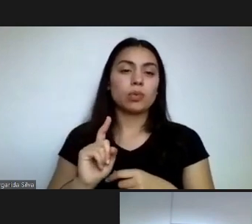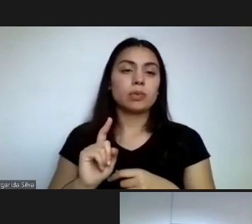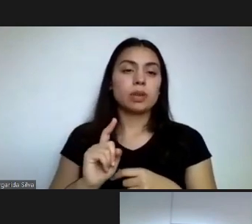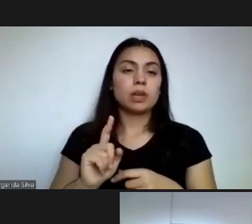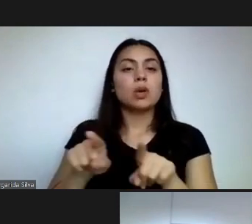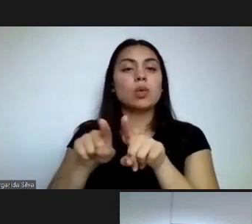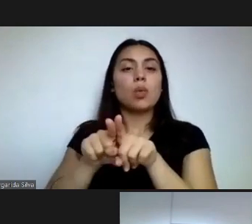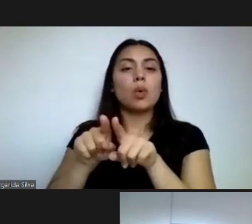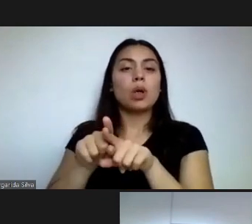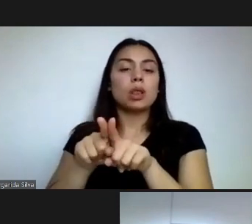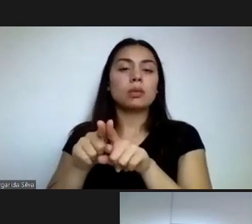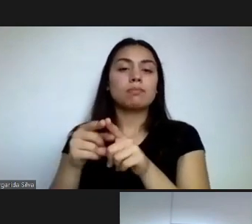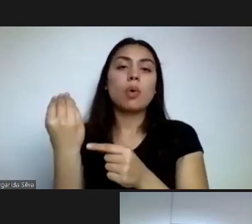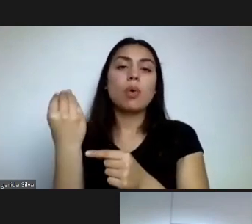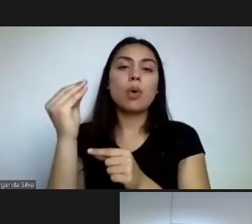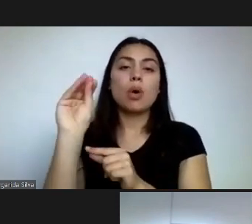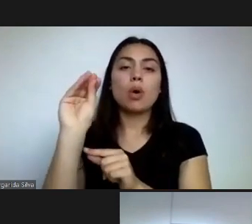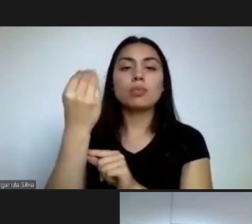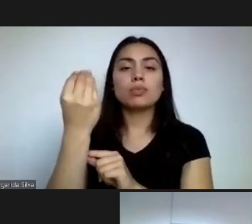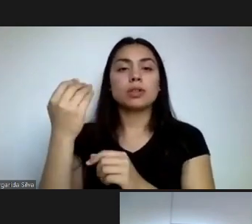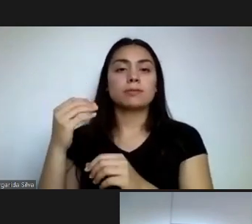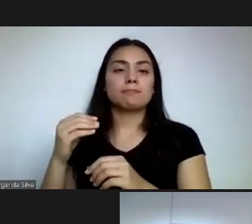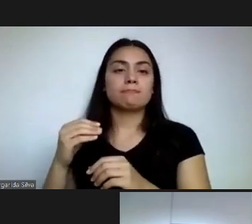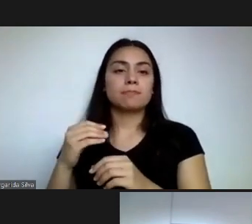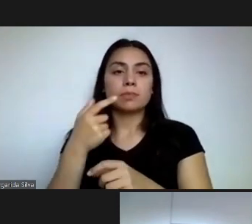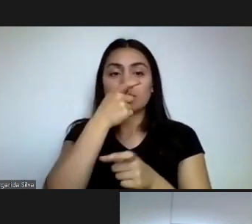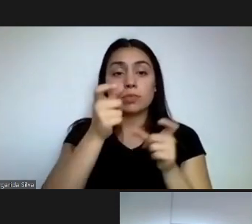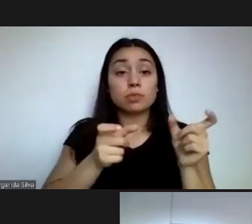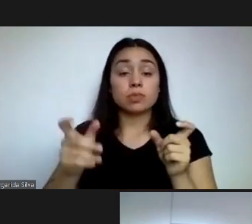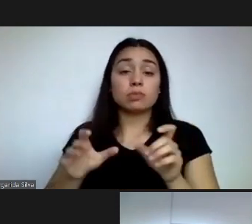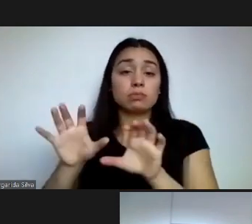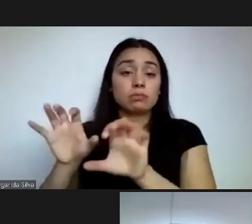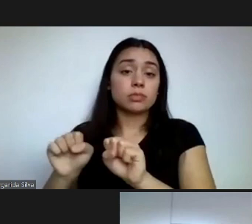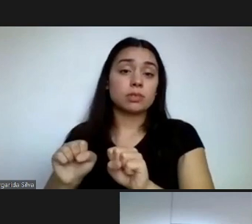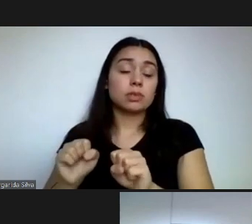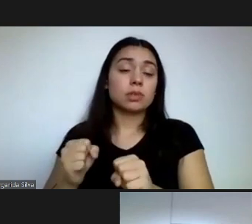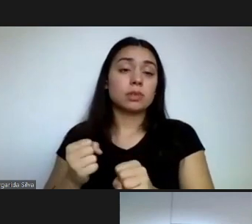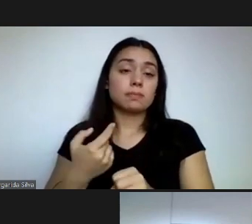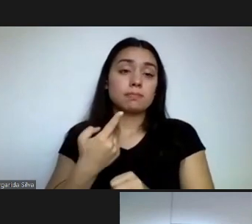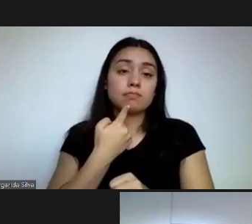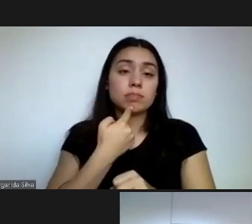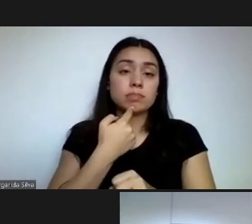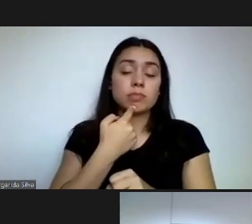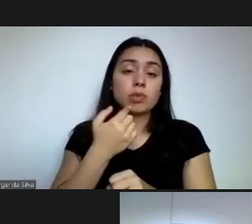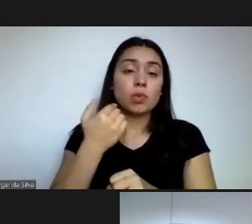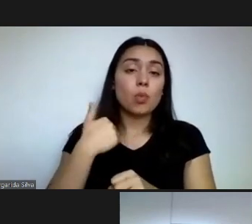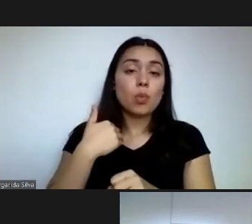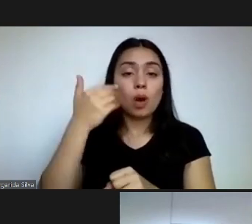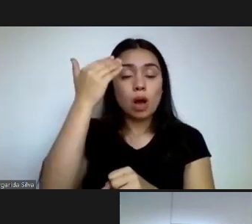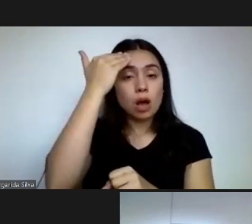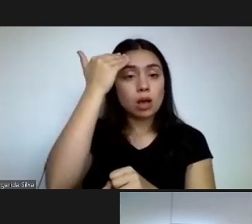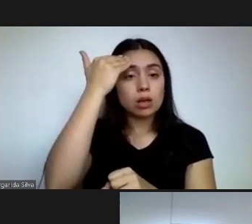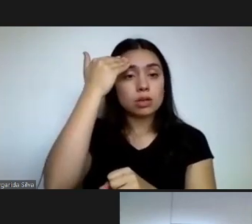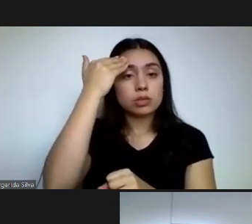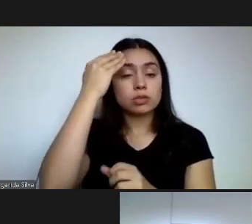não é? No processo de escravatura. Isto não é discutido, não é suficiente, penso eu, pelo menos a meu ver, no sistema de ensino. E